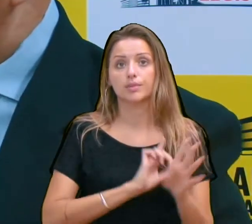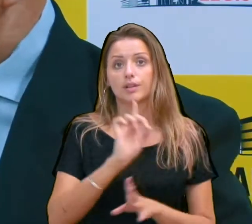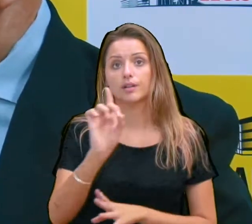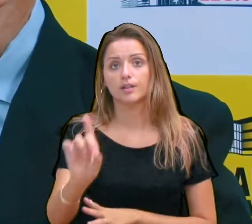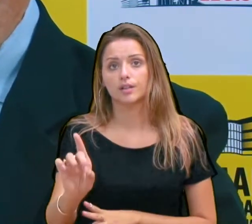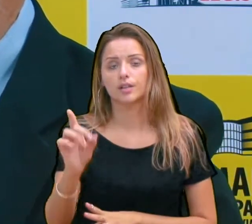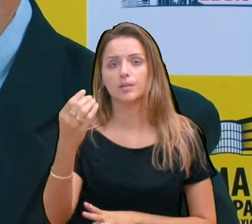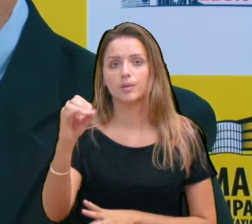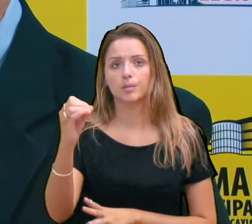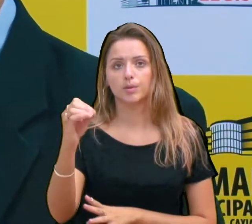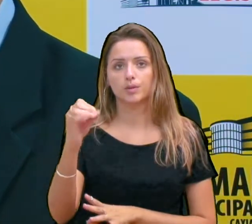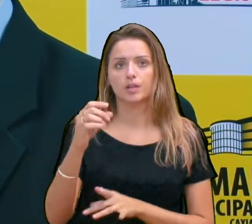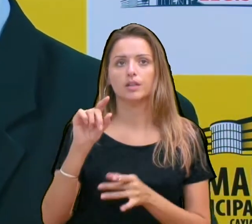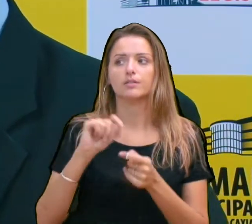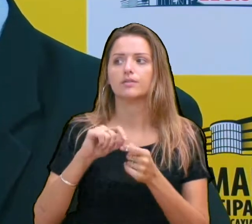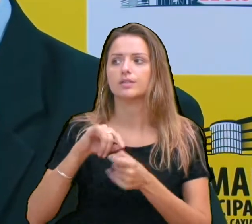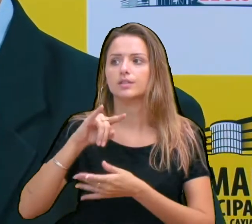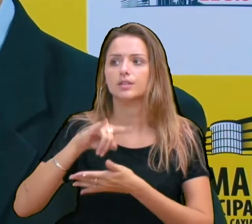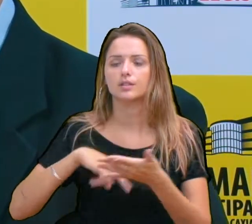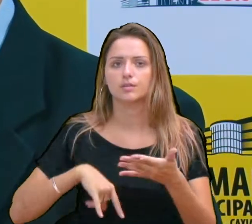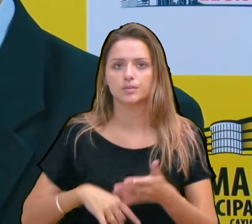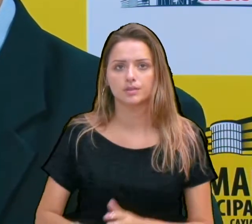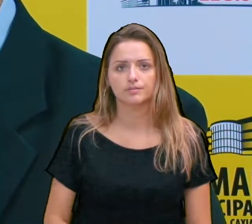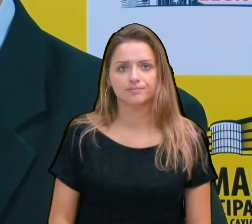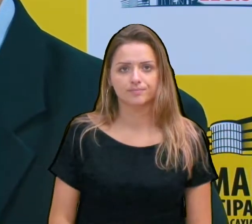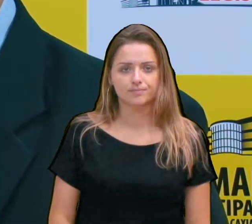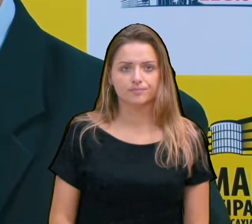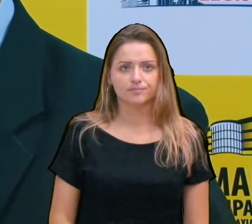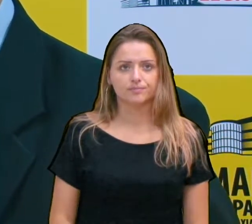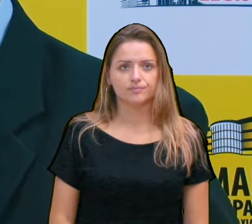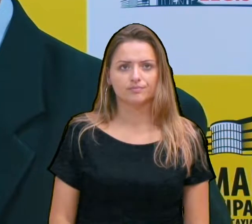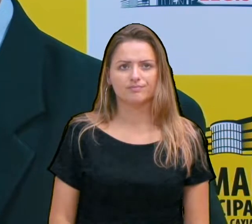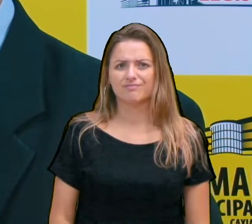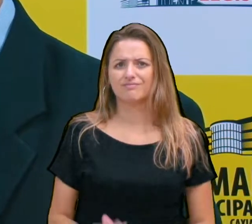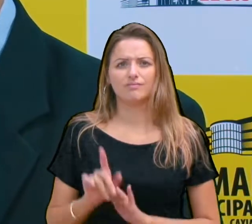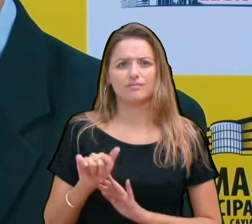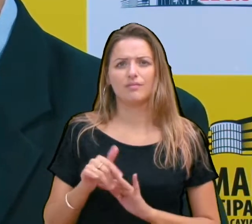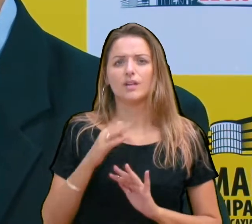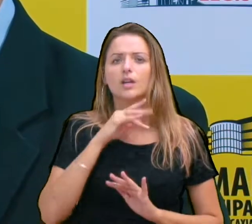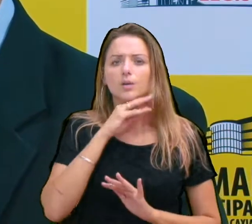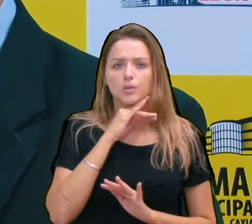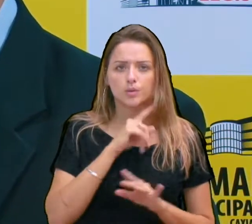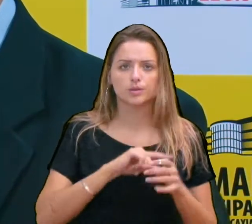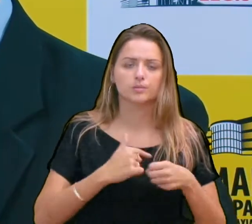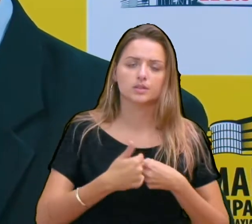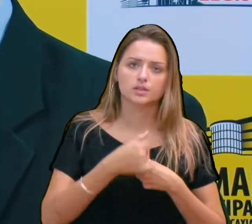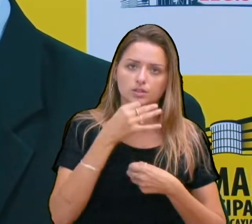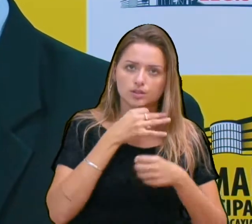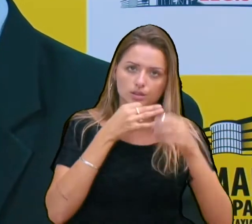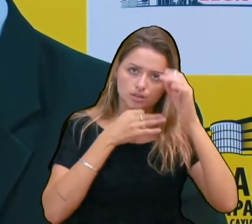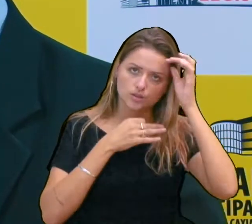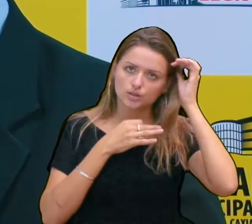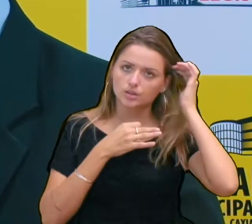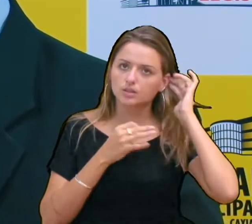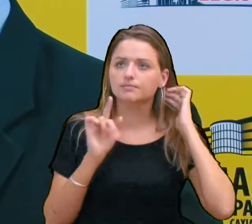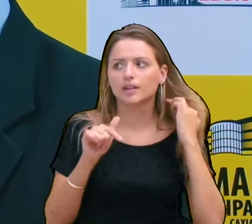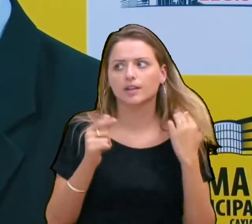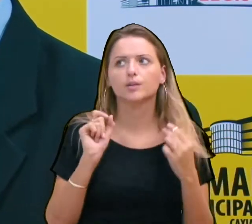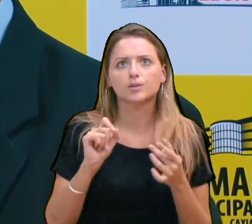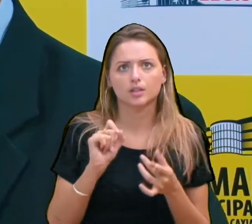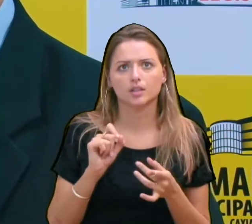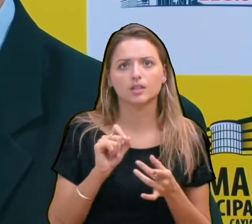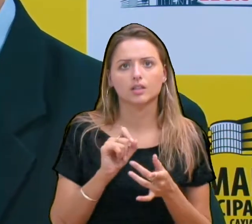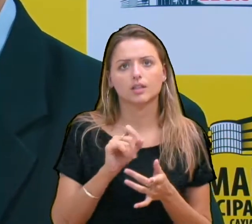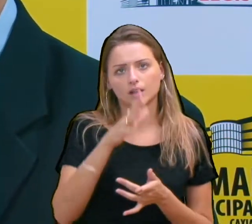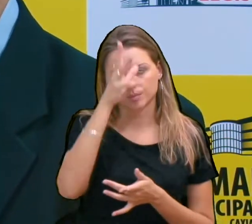vou em Porto Alegre fazer esse documento. Então, assim, isso é muito ruim para Caxias, é o mínimo que se podia fazer, esse